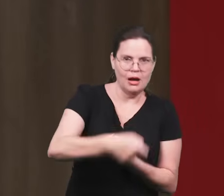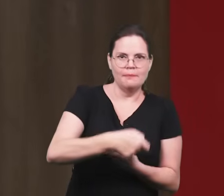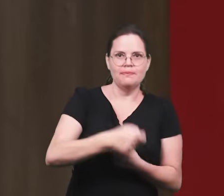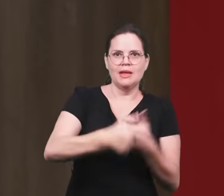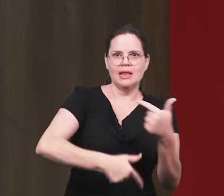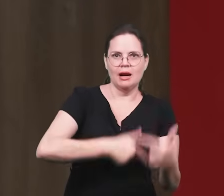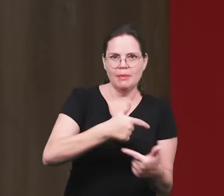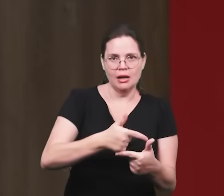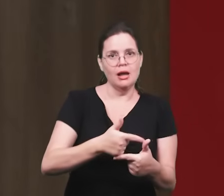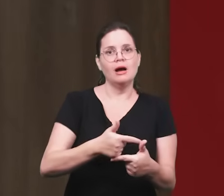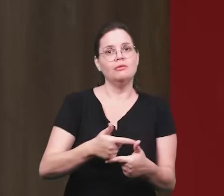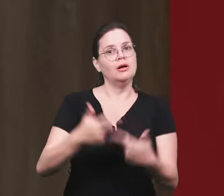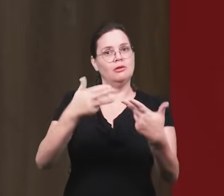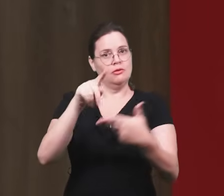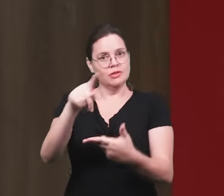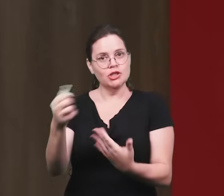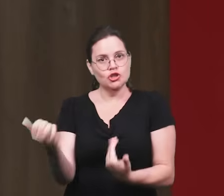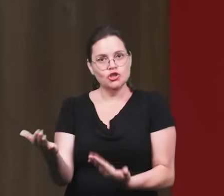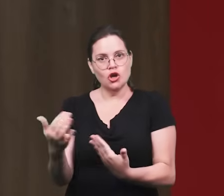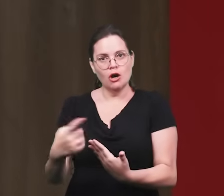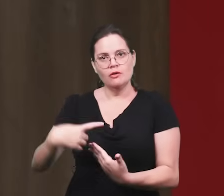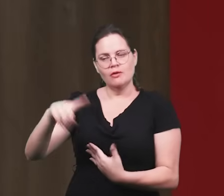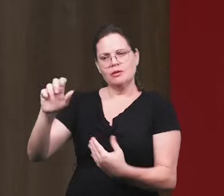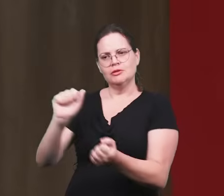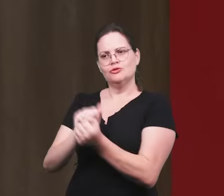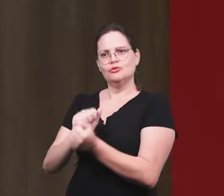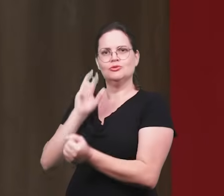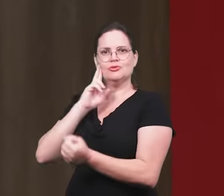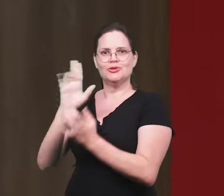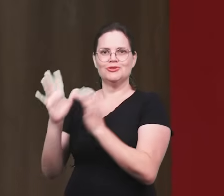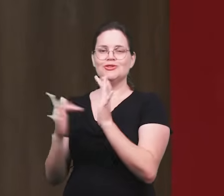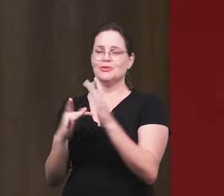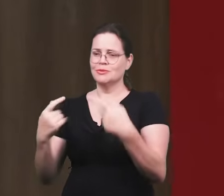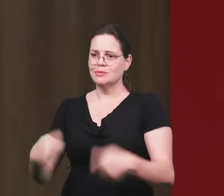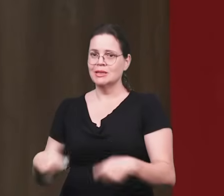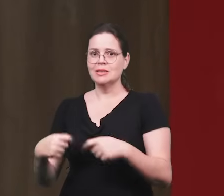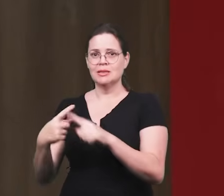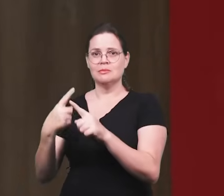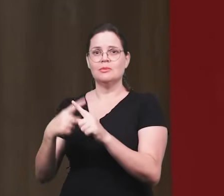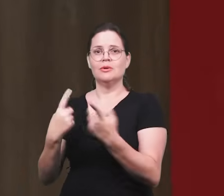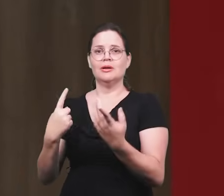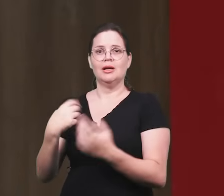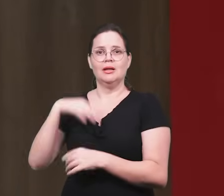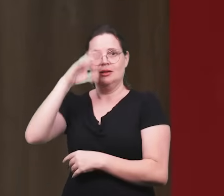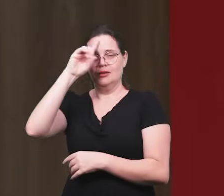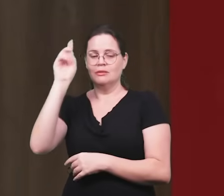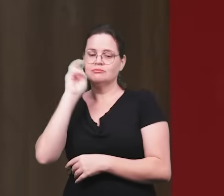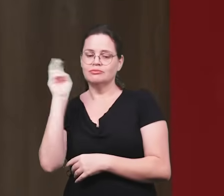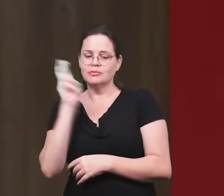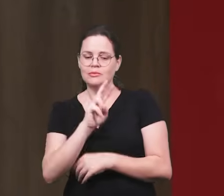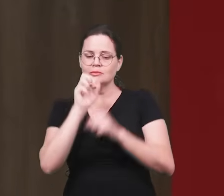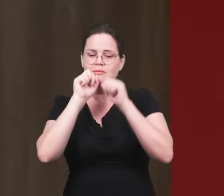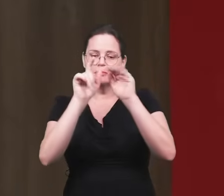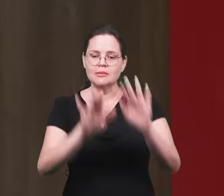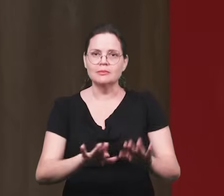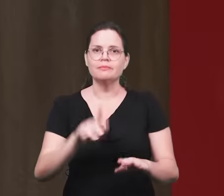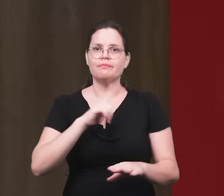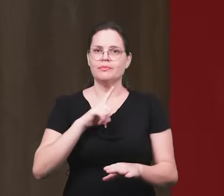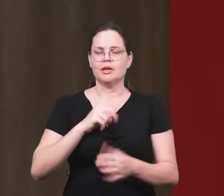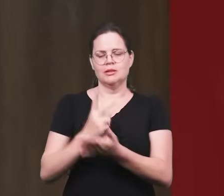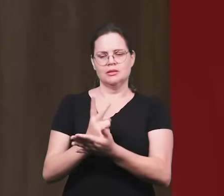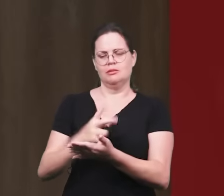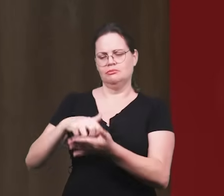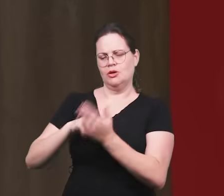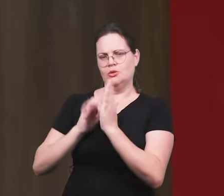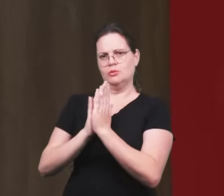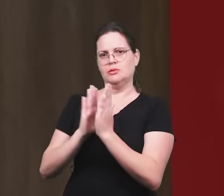a Jesus. E foi junto à fonte ali que Deus a encontrou e a abençoou. Então, é junto à fonte, é buscando o Senhor